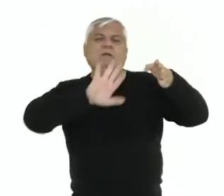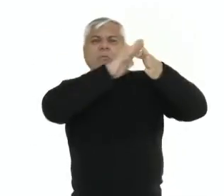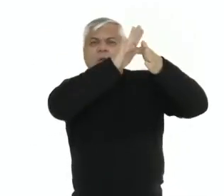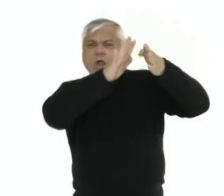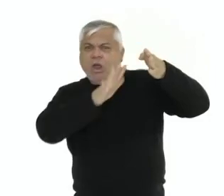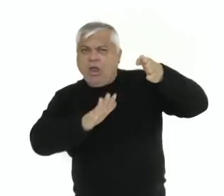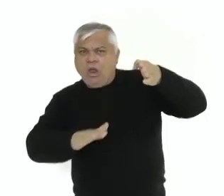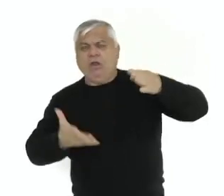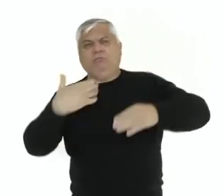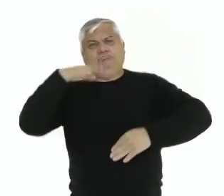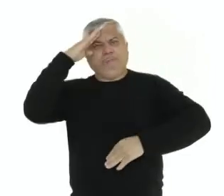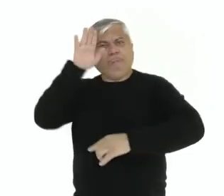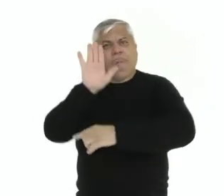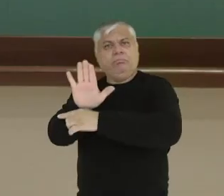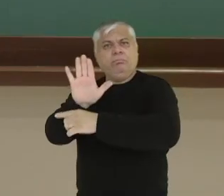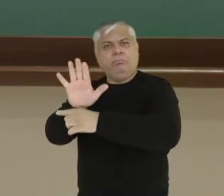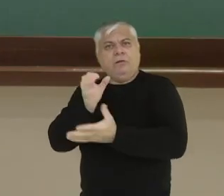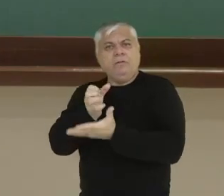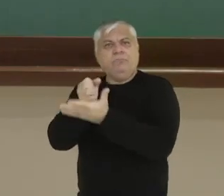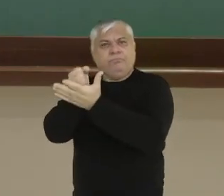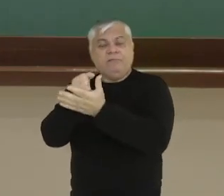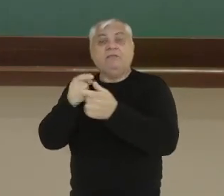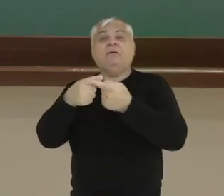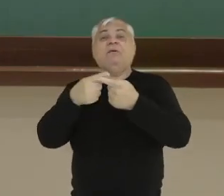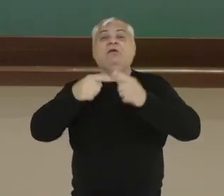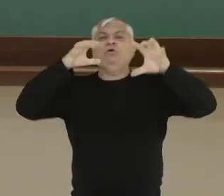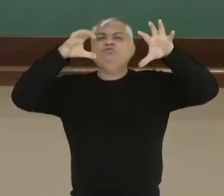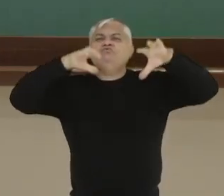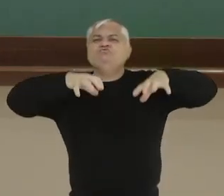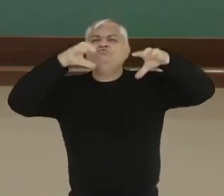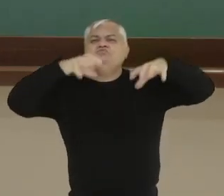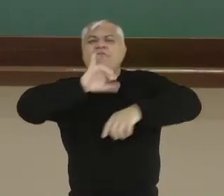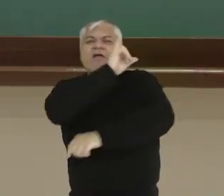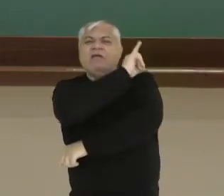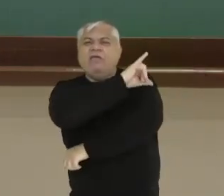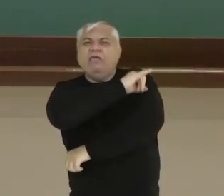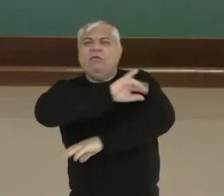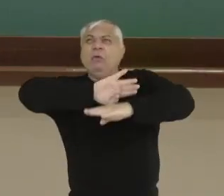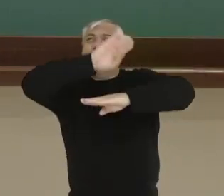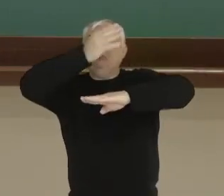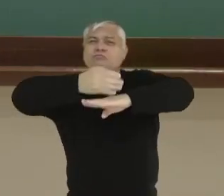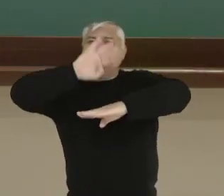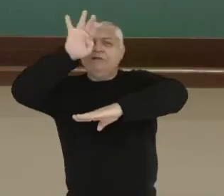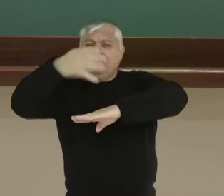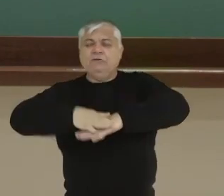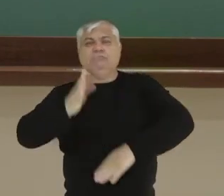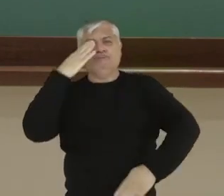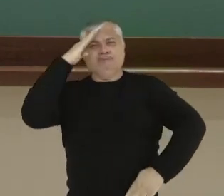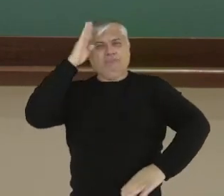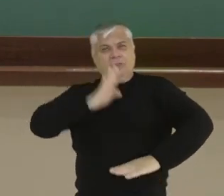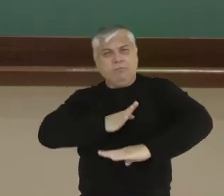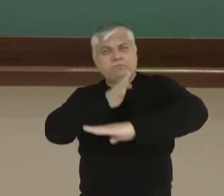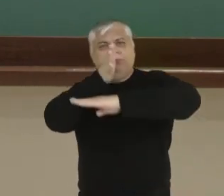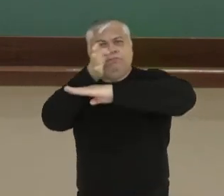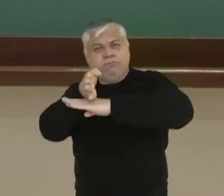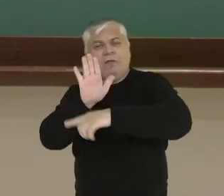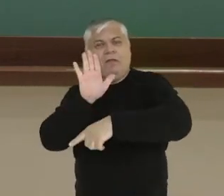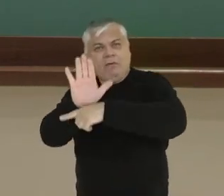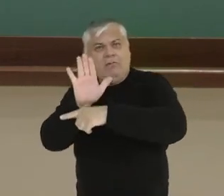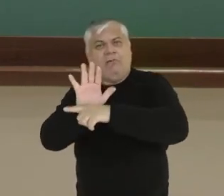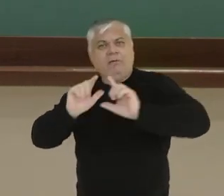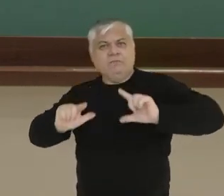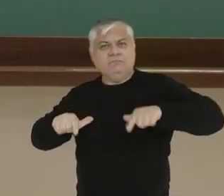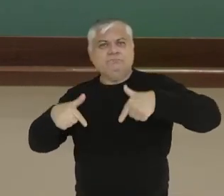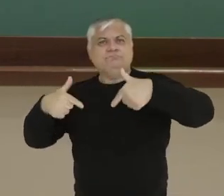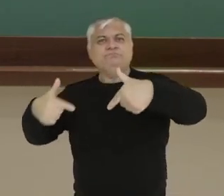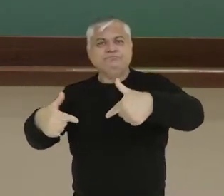Gerais, as fortes chuvas que assolaram a região serrana do Rio de Janeiro, são exemplos de atuação das